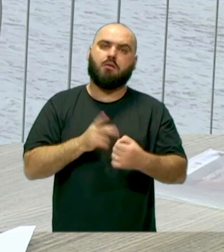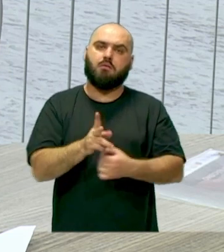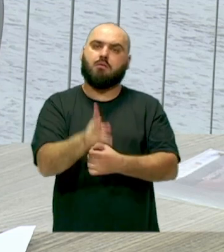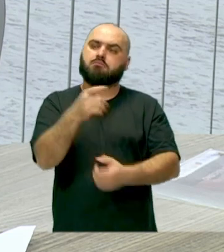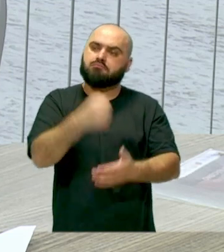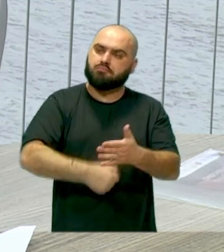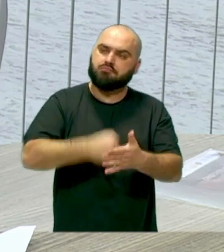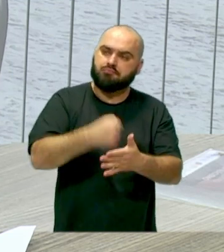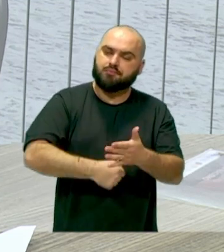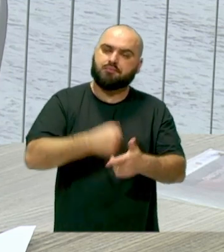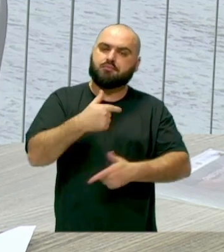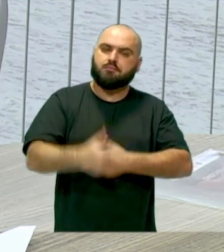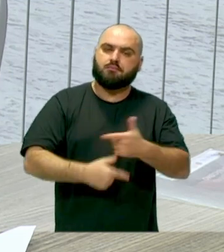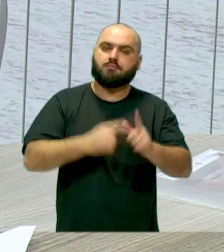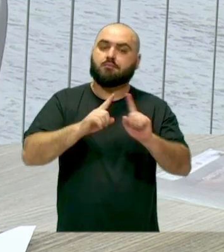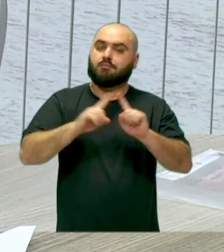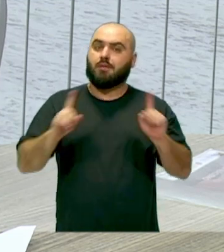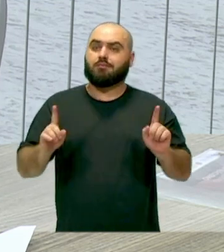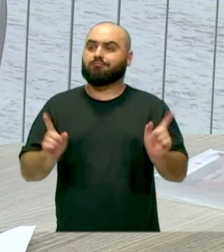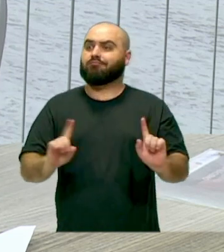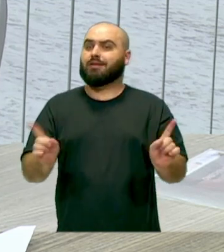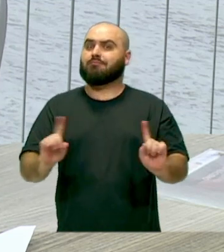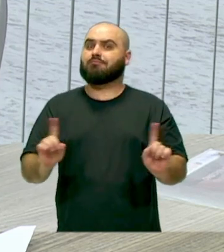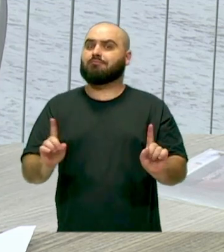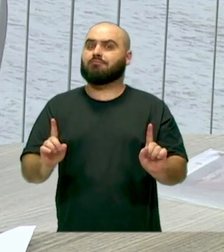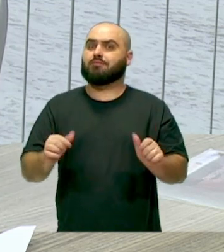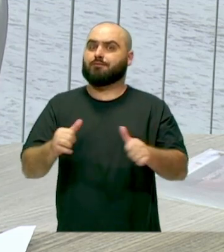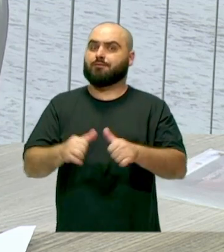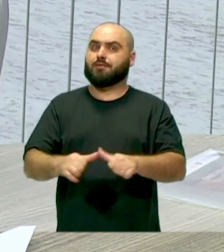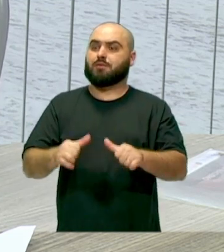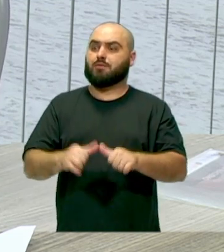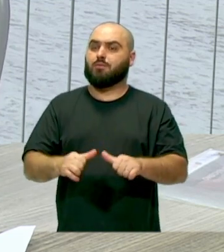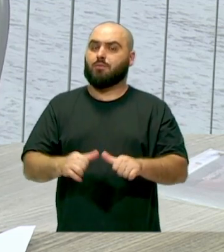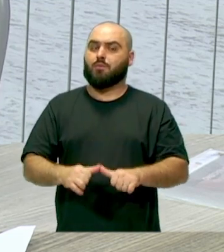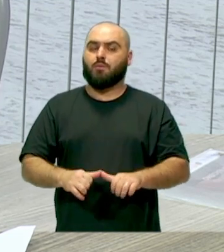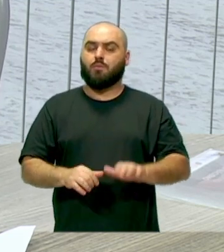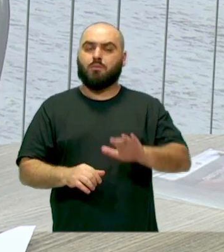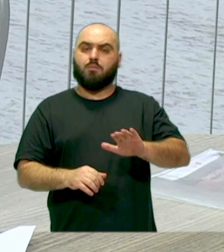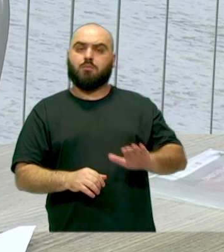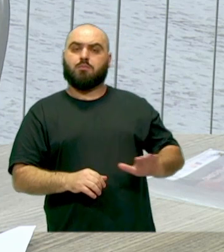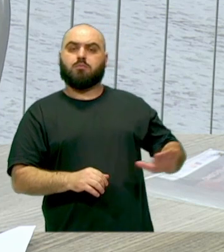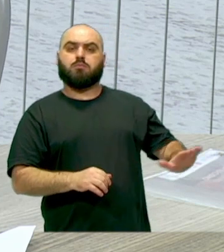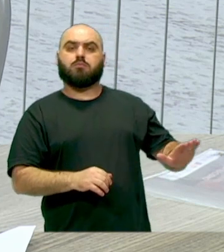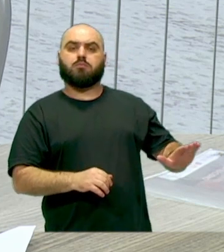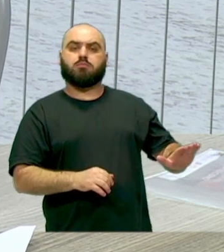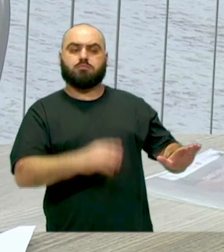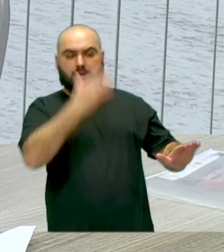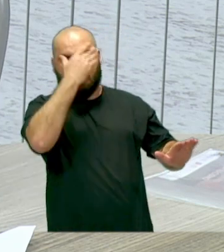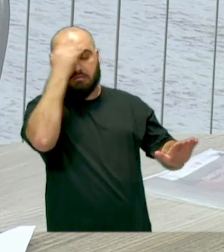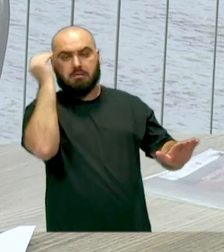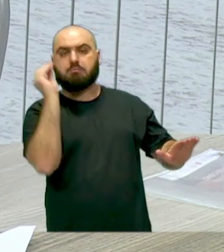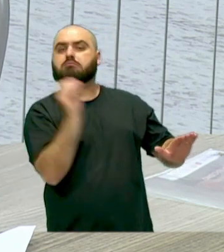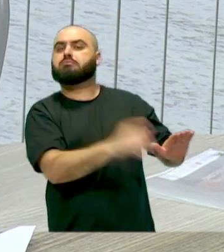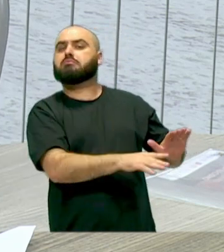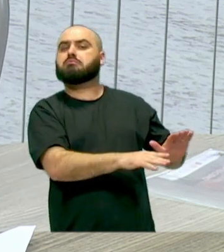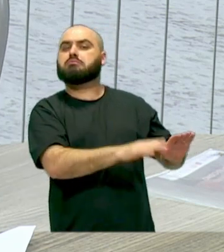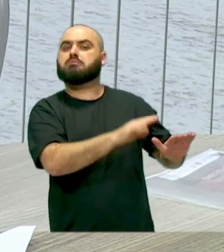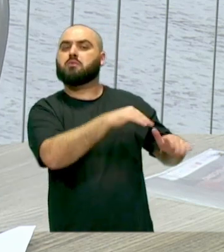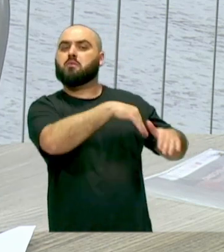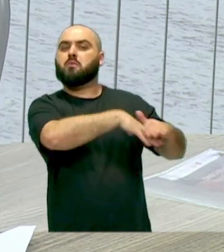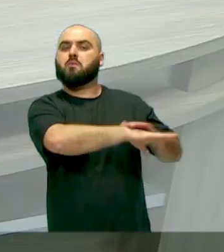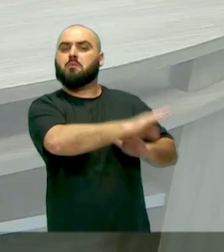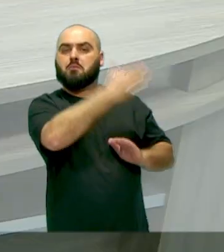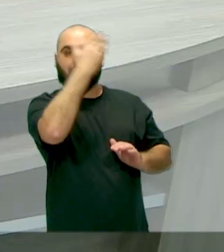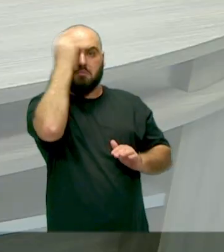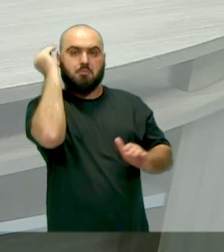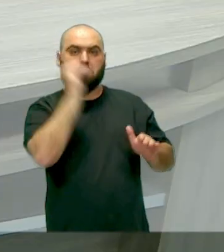luta, mas não, ficou lá um braço, um governo esquecido.